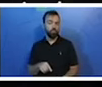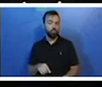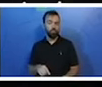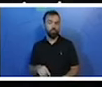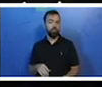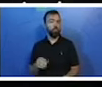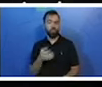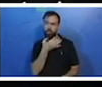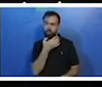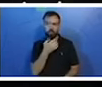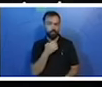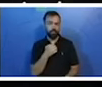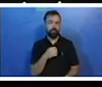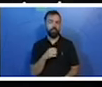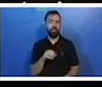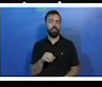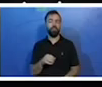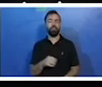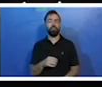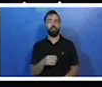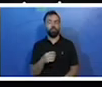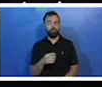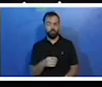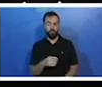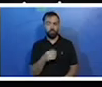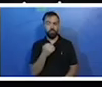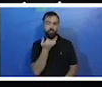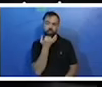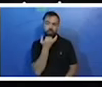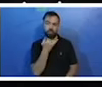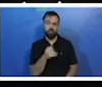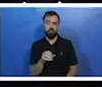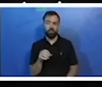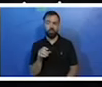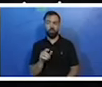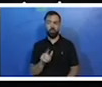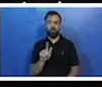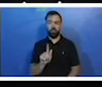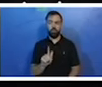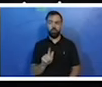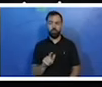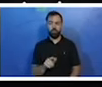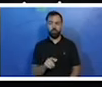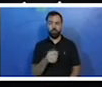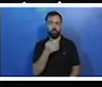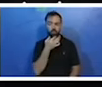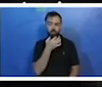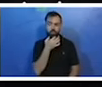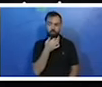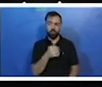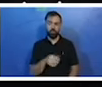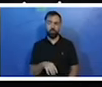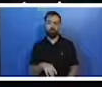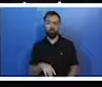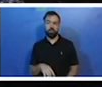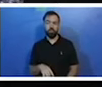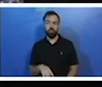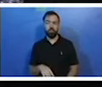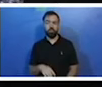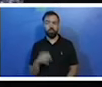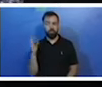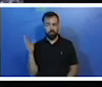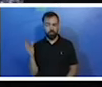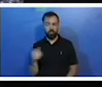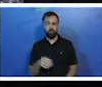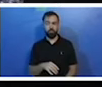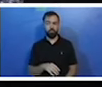na Grã-Bretanha, ele se popularizou mais, e aí foram tendo destaques alguns atletas, e o esporte